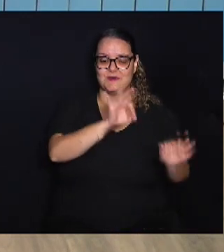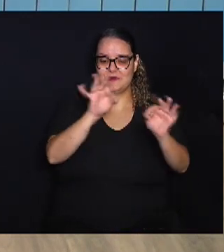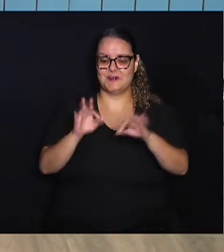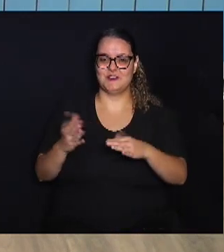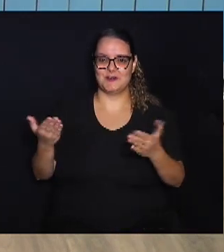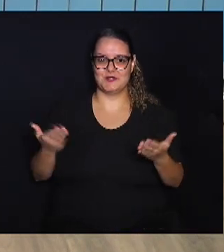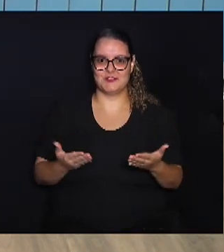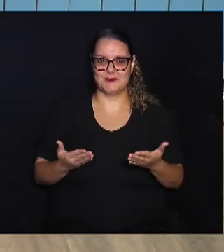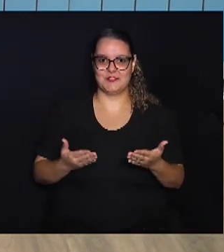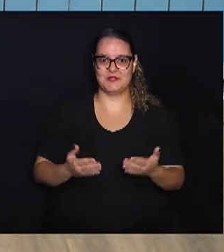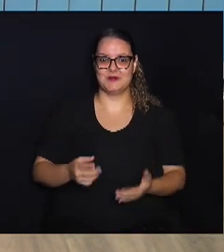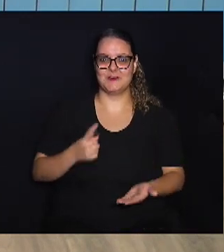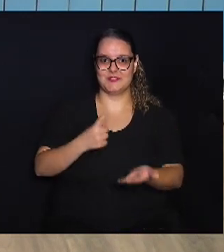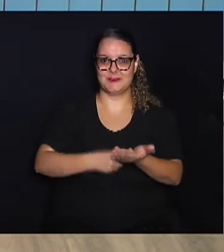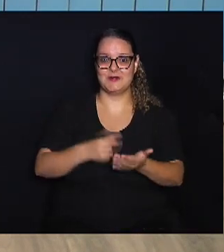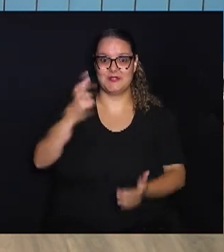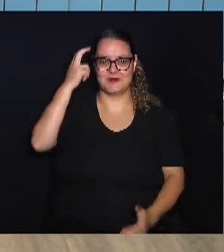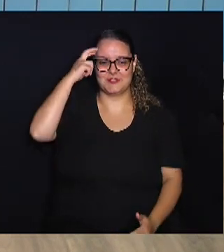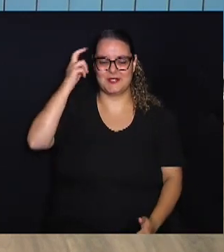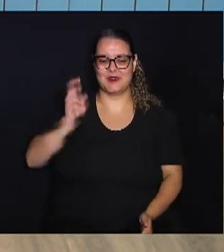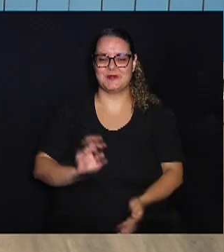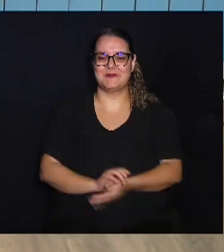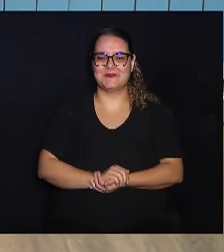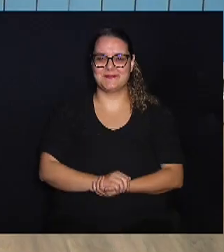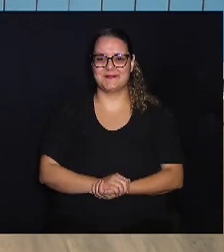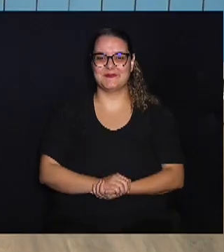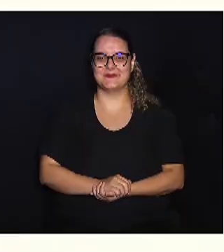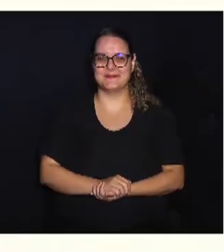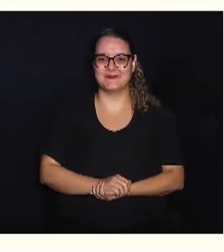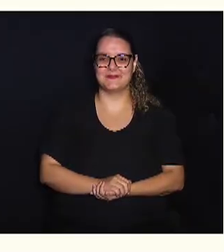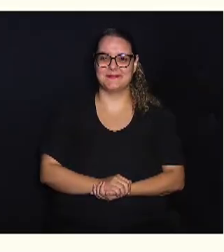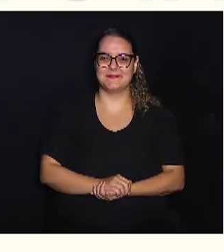de agora a nossa agenda cultural.